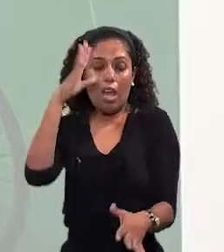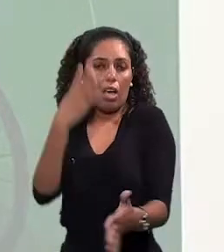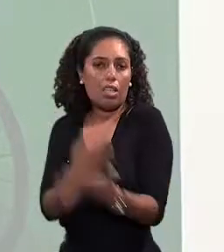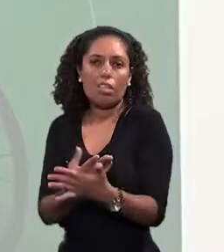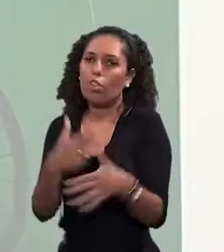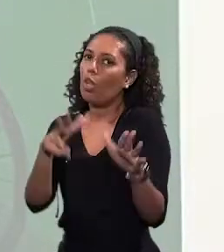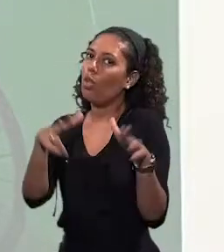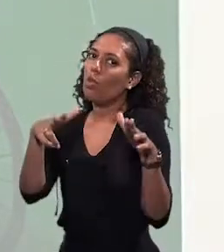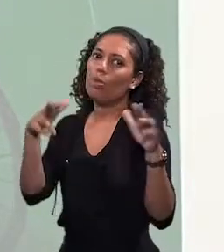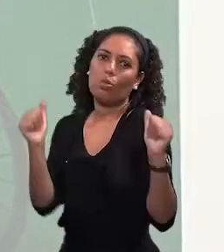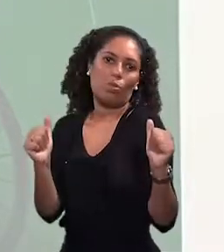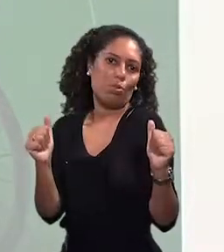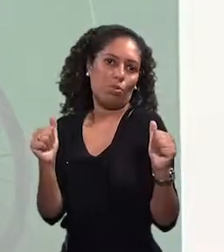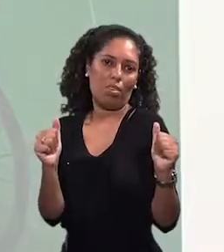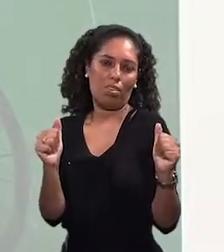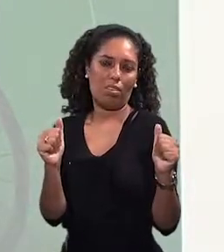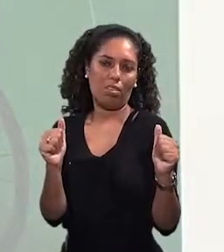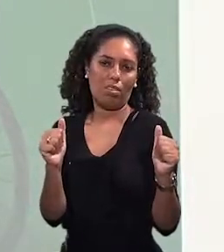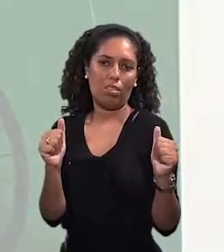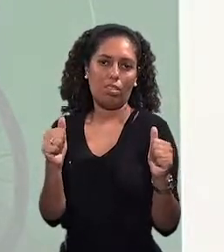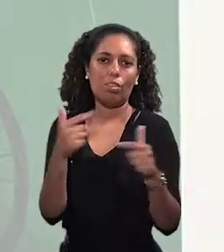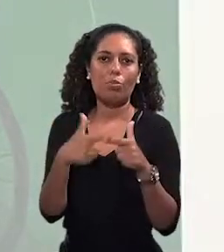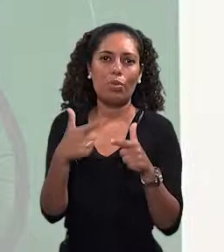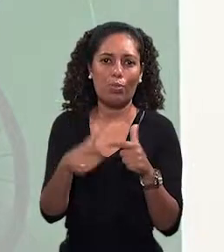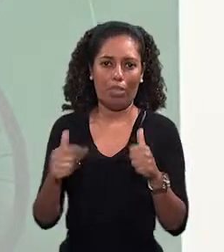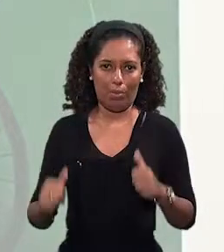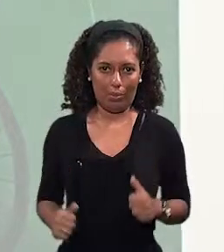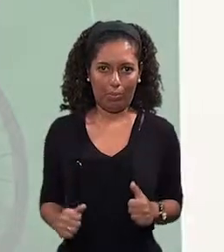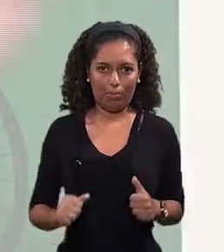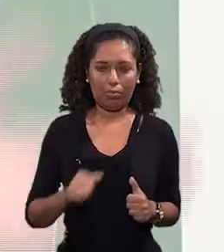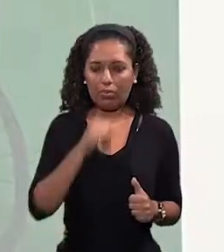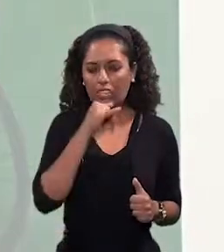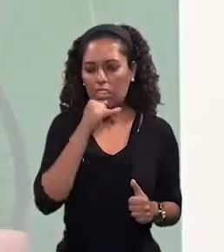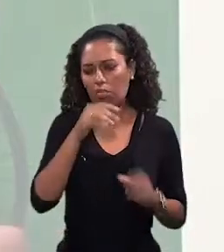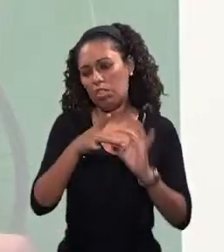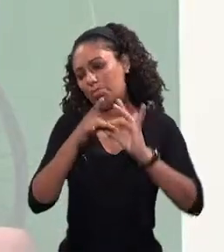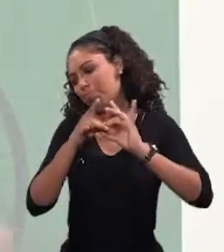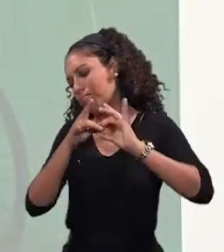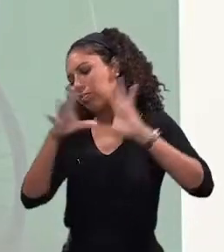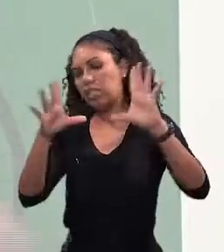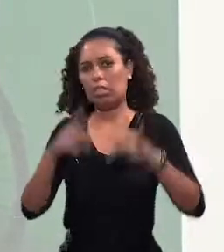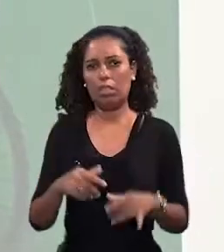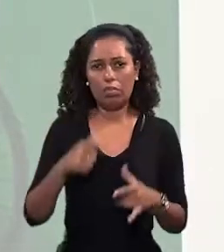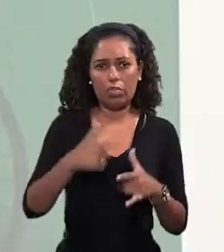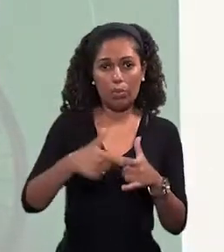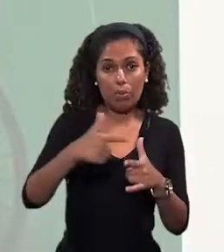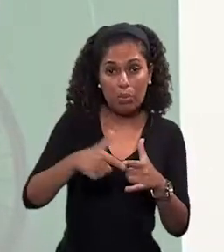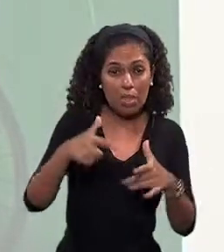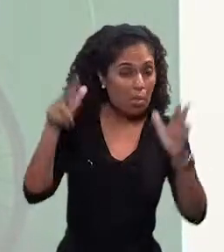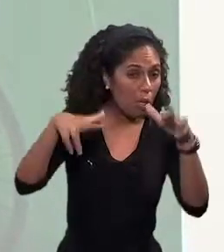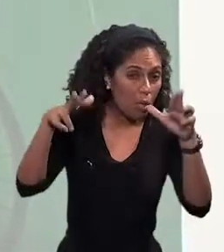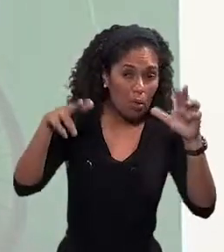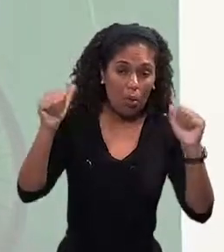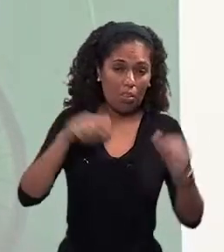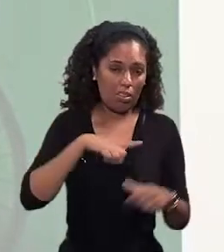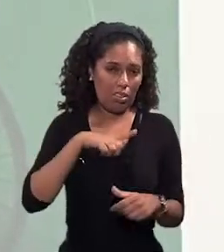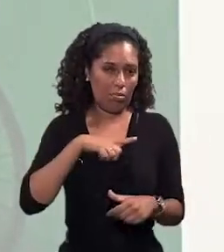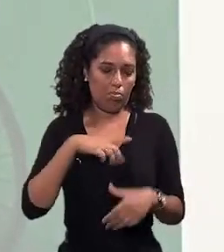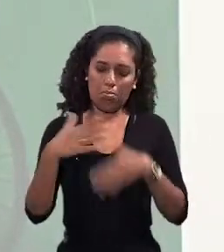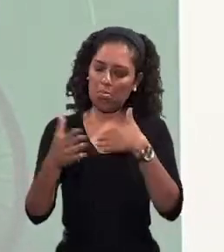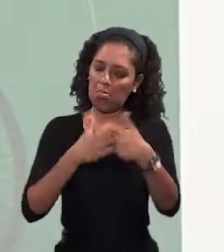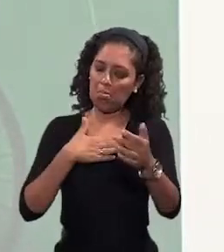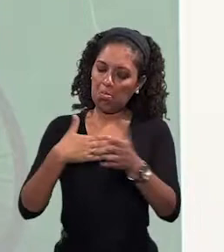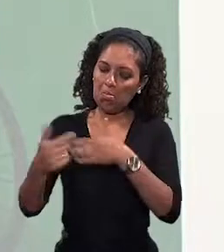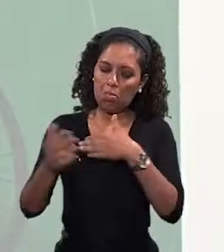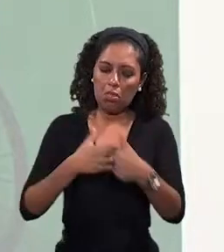não acreditar nunca na punibilidade. Né? Você faz o que você quiser e você nunca vai ser punido. Independentemente